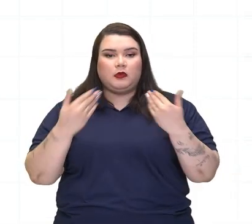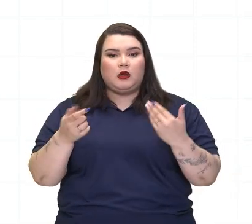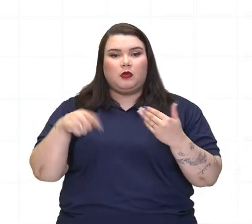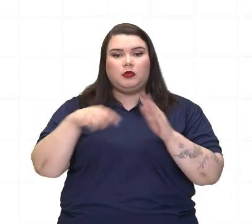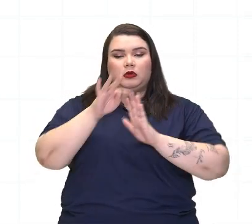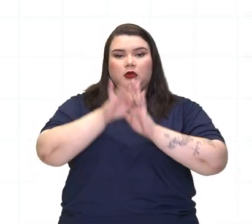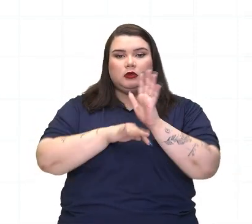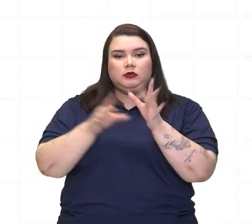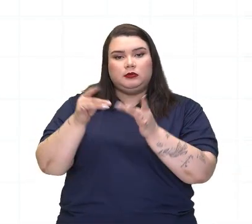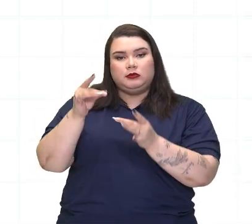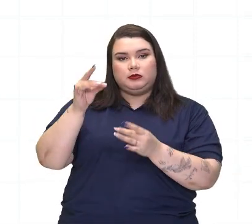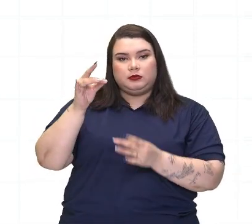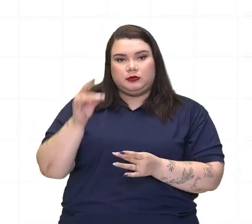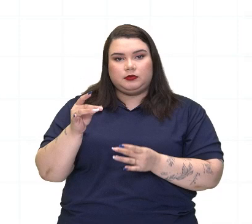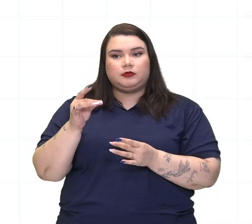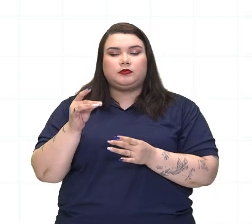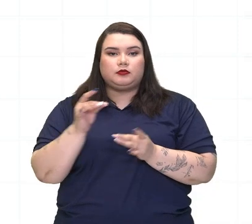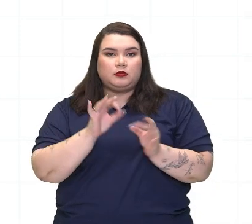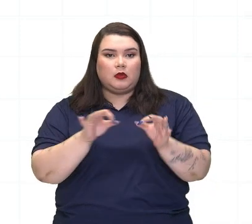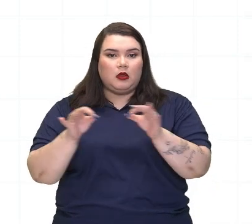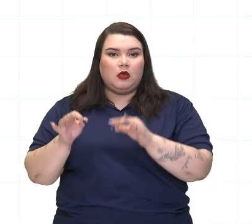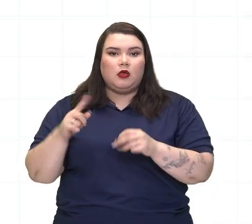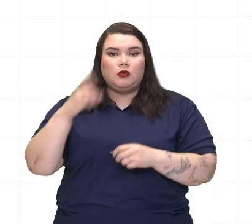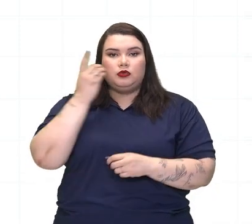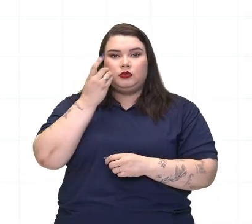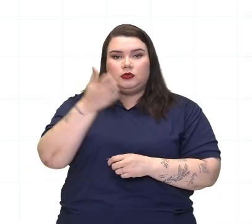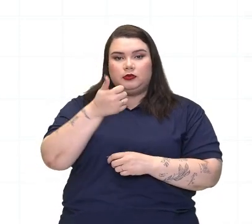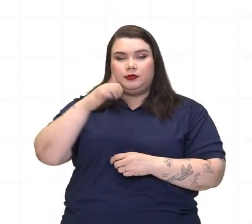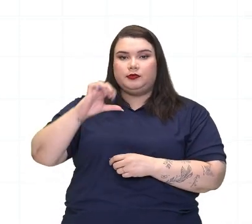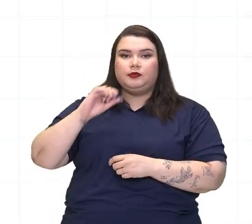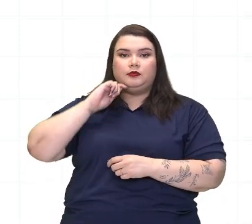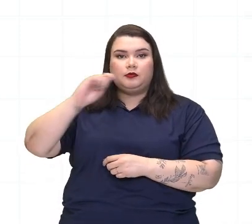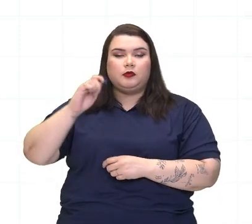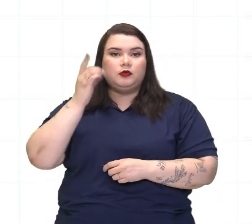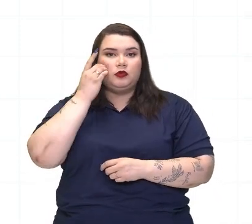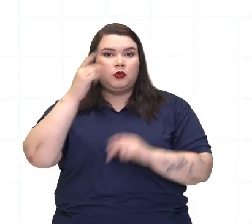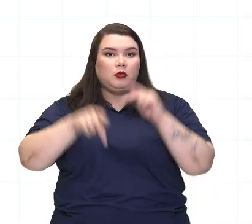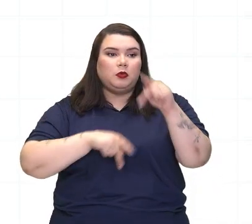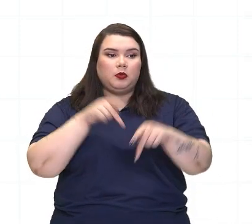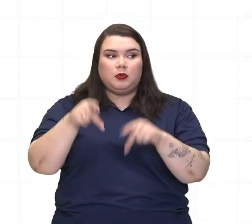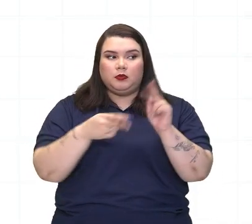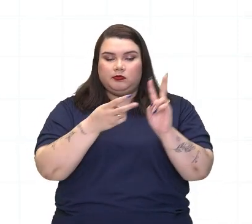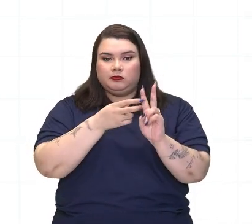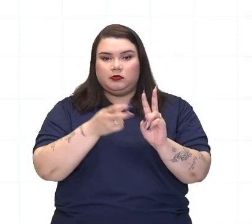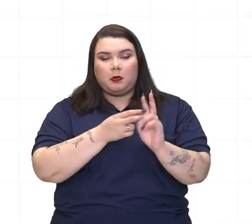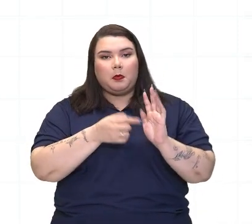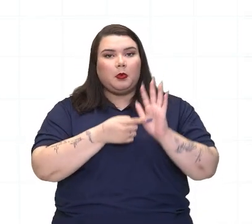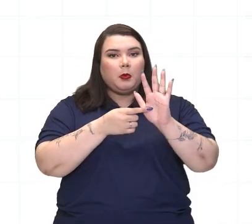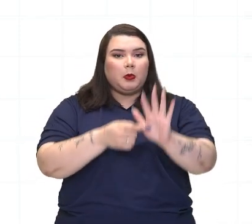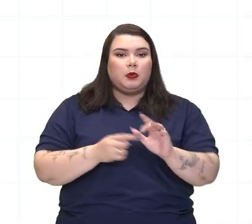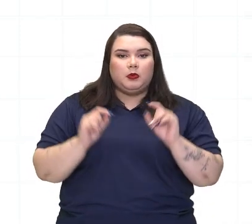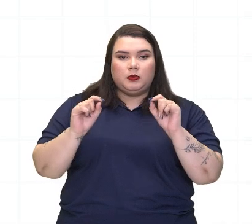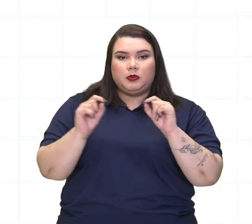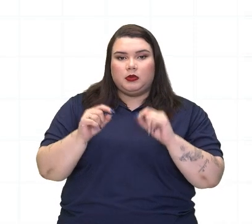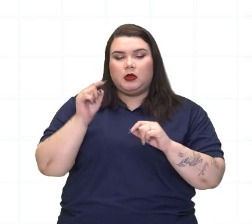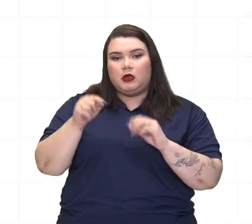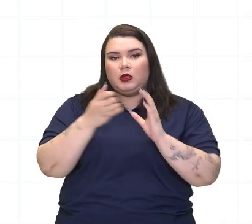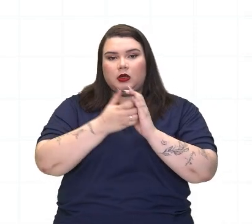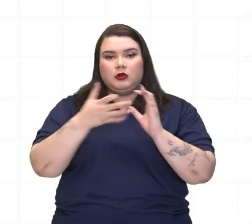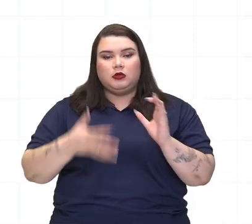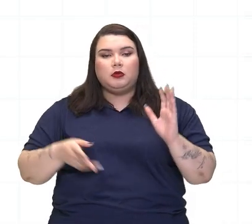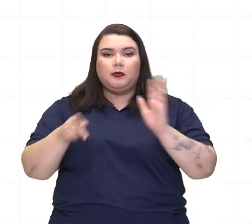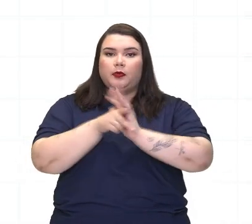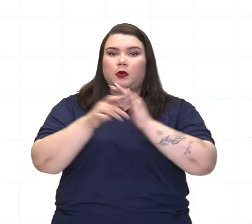tratando sobre um assunto específico, que é o 19 de abril, o Dia dos Povos Indígenas. Vai trazer esse elemento da informação,